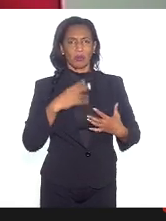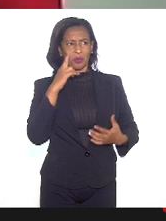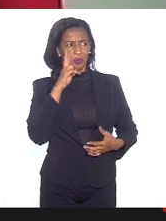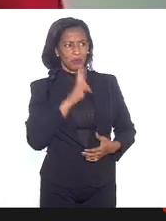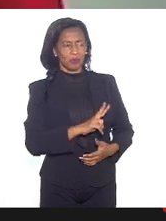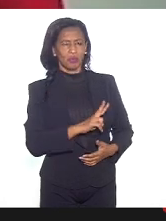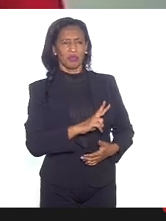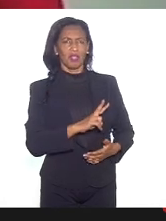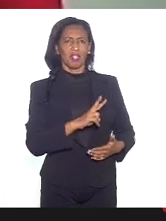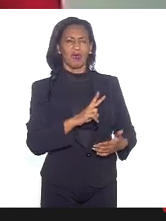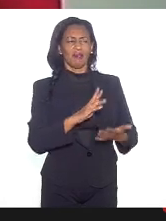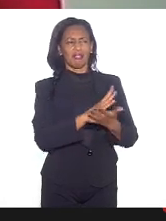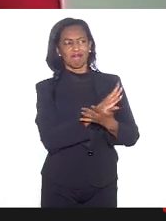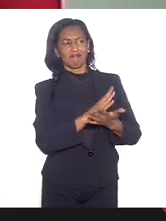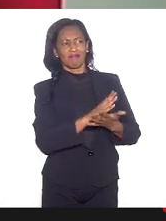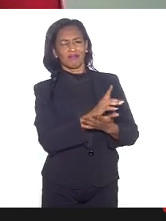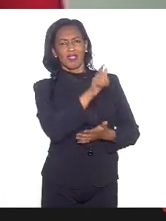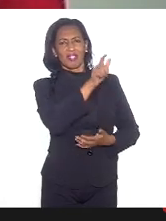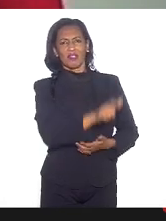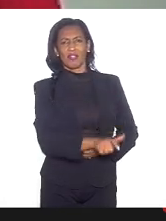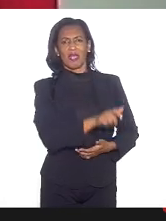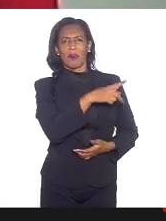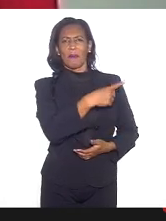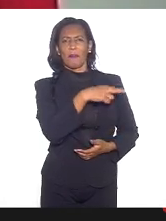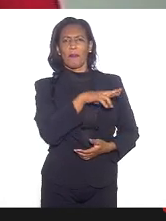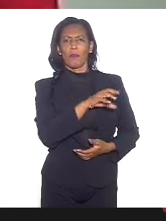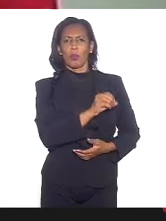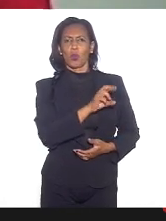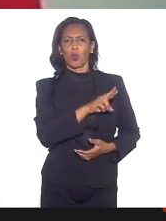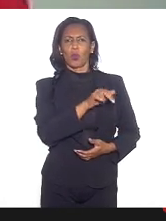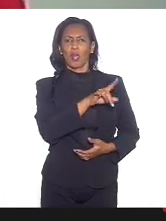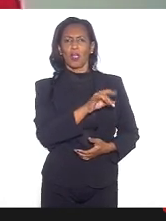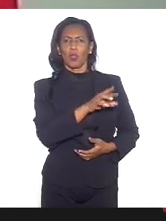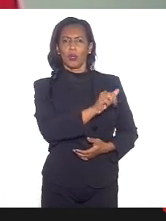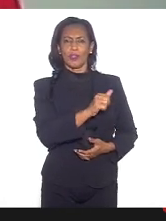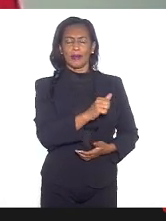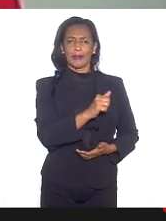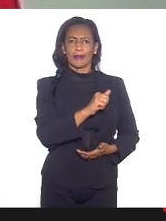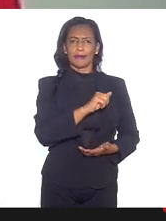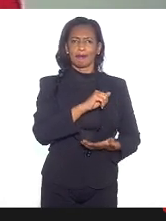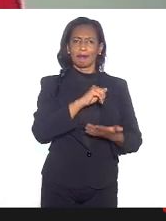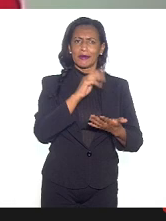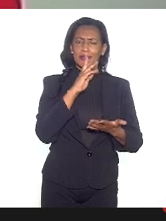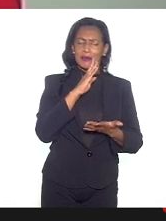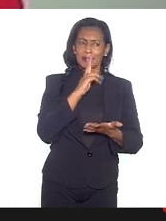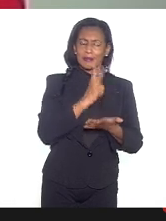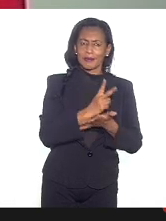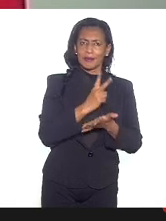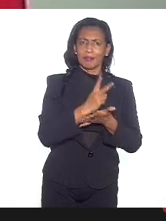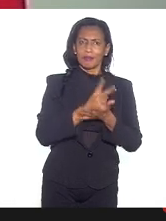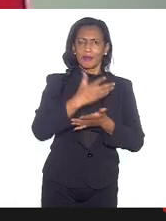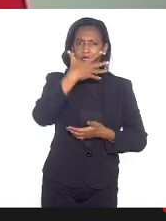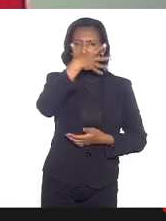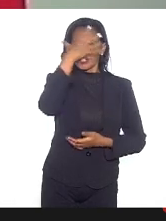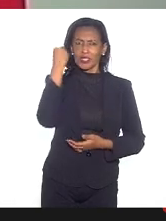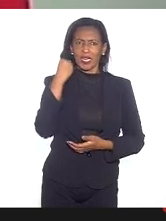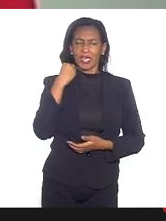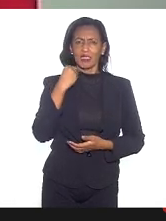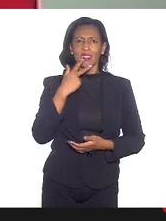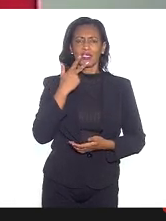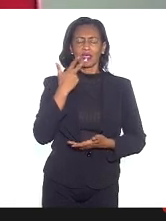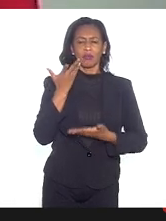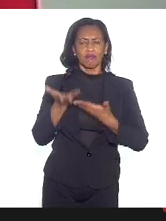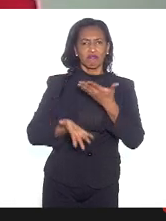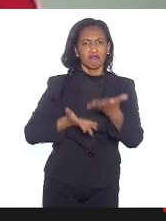os posicionamentos da Procuradoria, né, que muitas das vezes esquece que estamos tratando